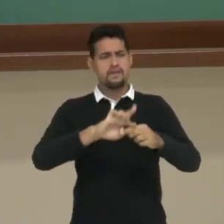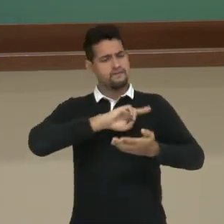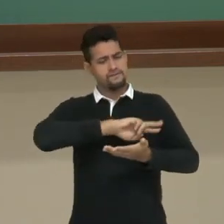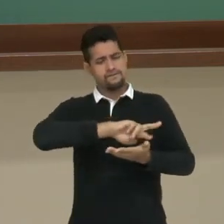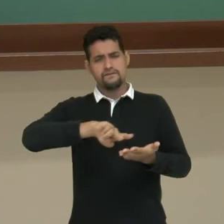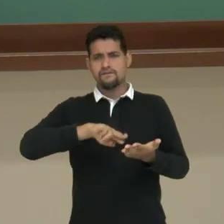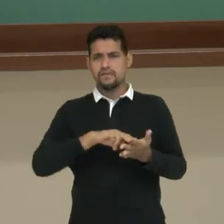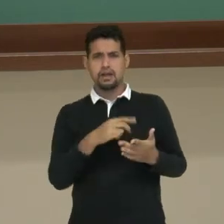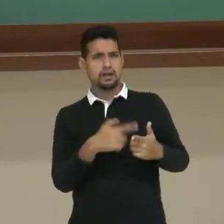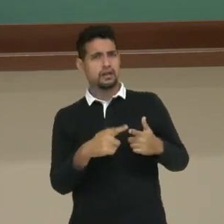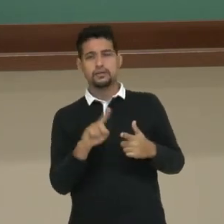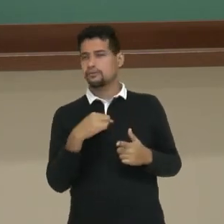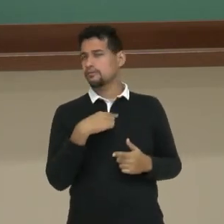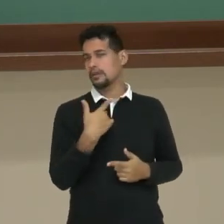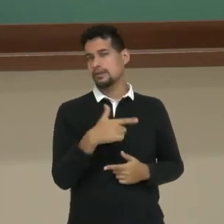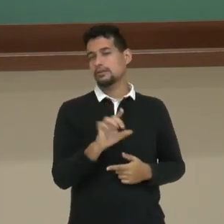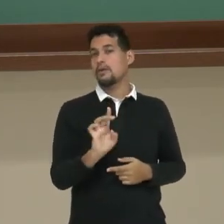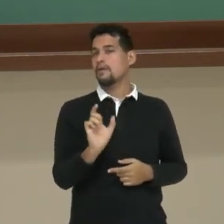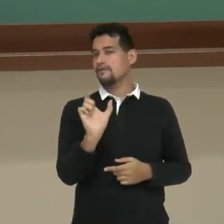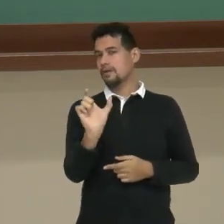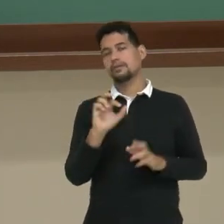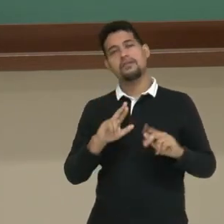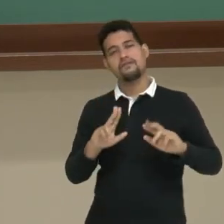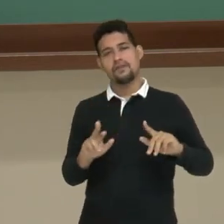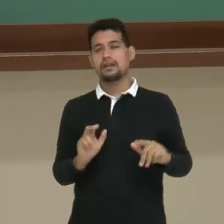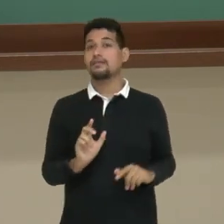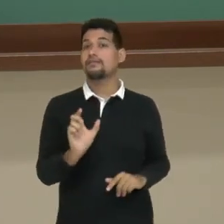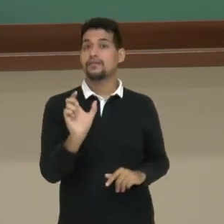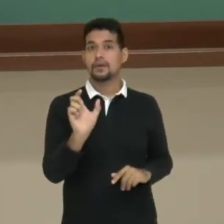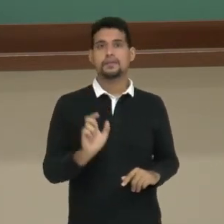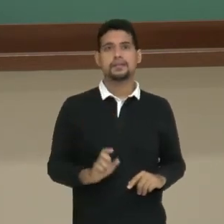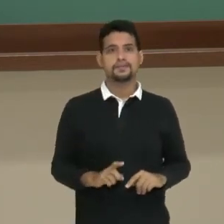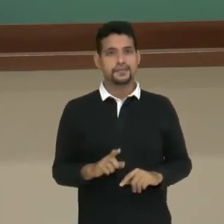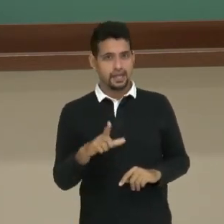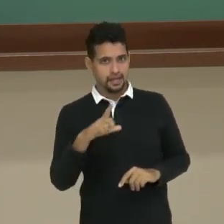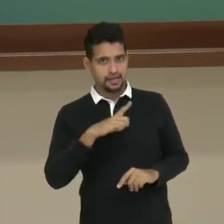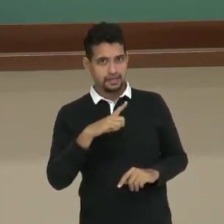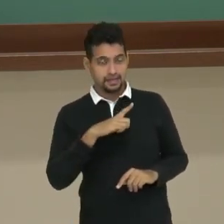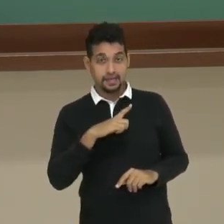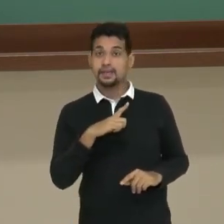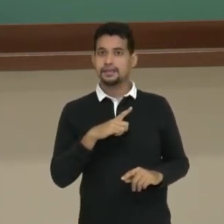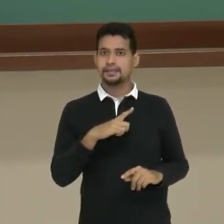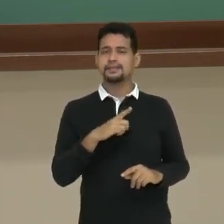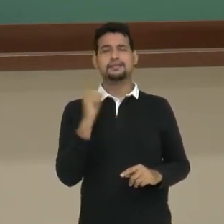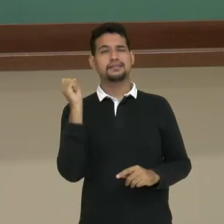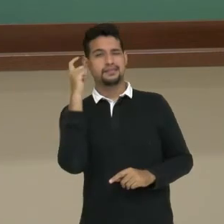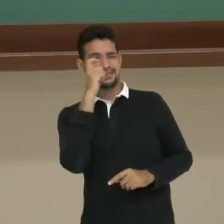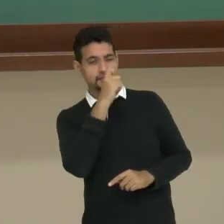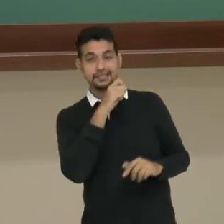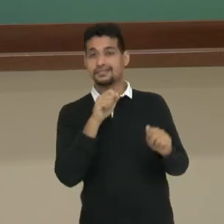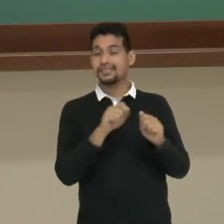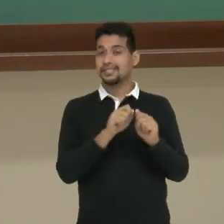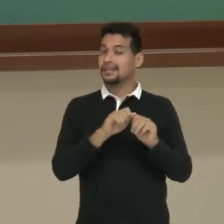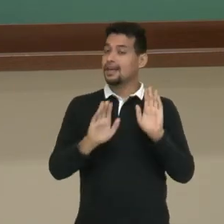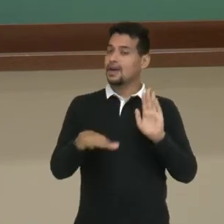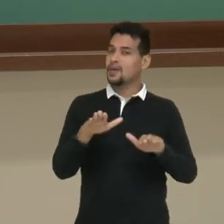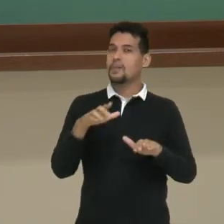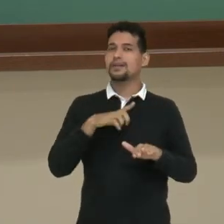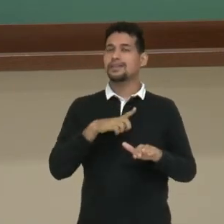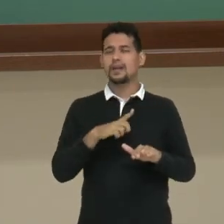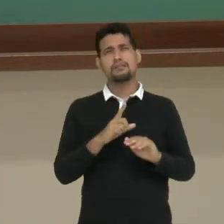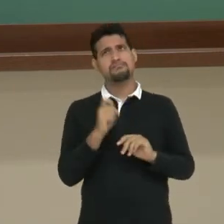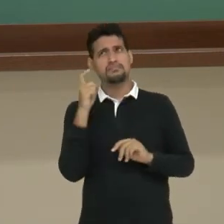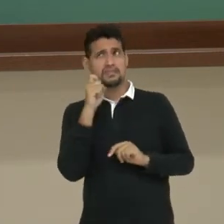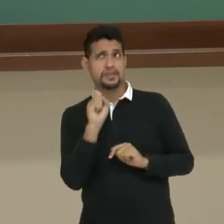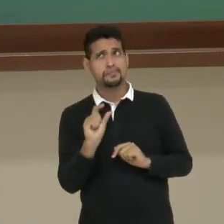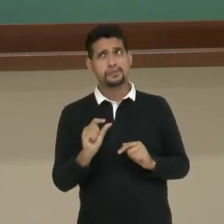tem uma forma apenas para resolver, tem várias formas. A que você vai ter mais trabalho para fazer, outras você vai ter um trabalho